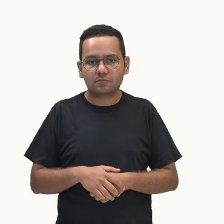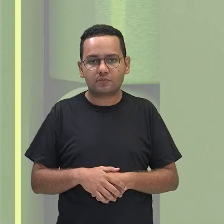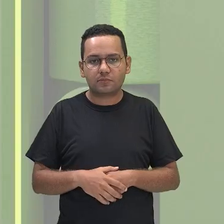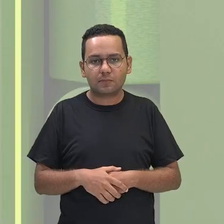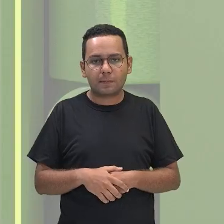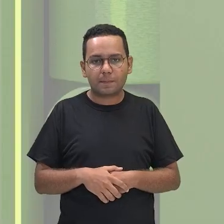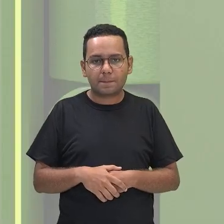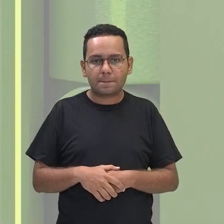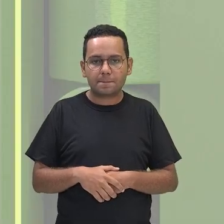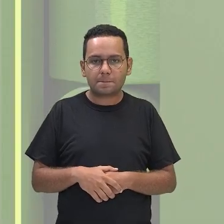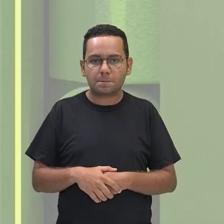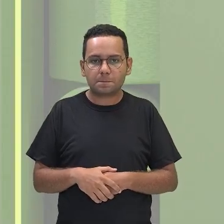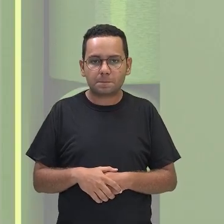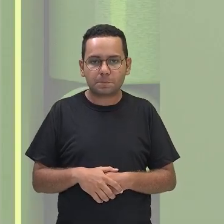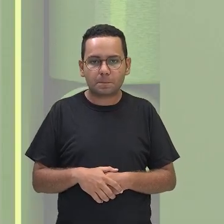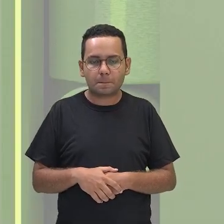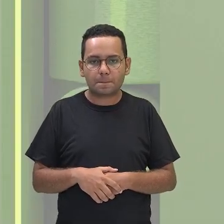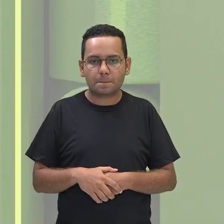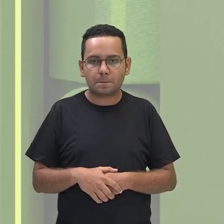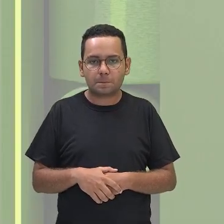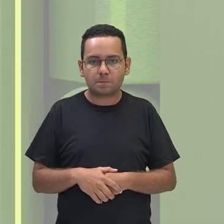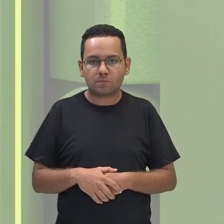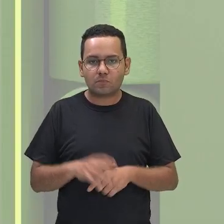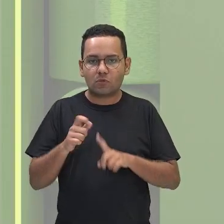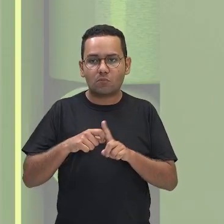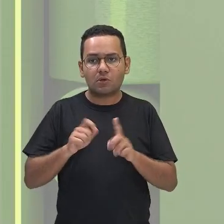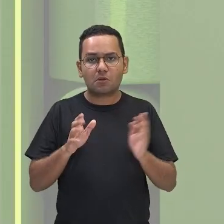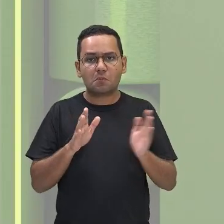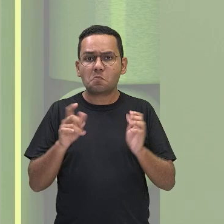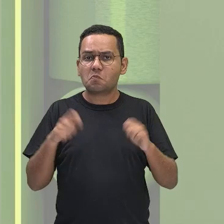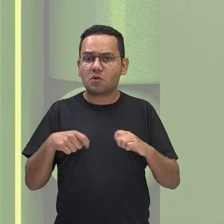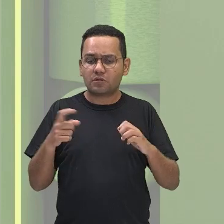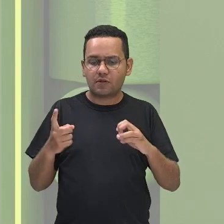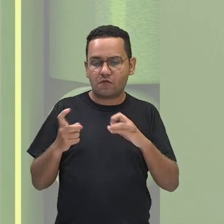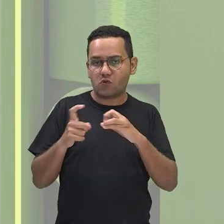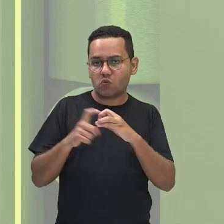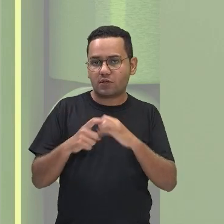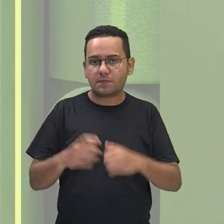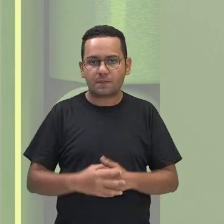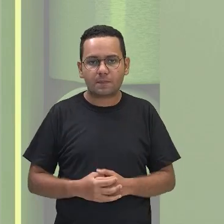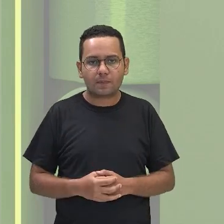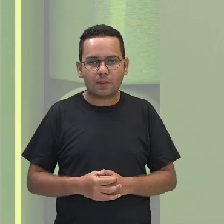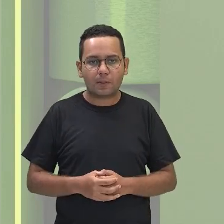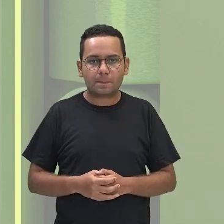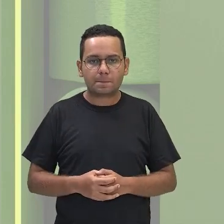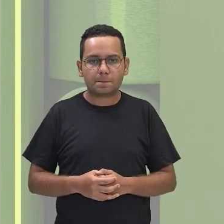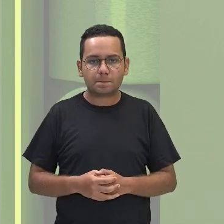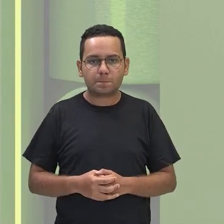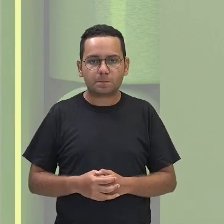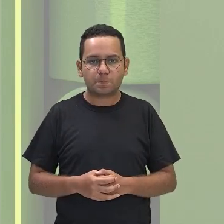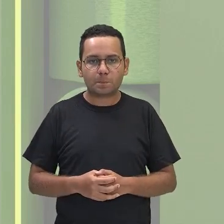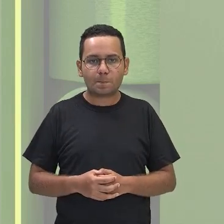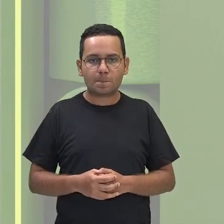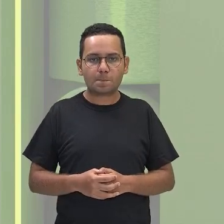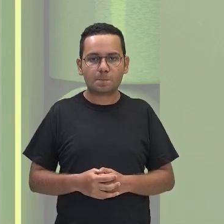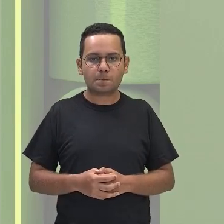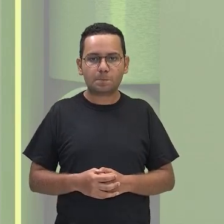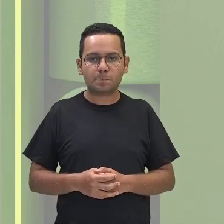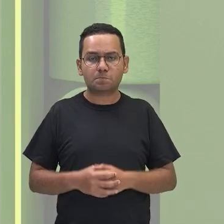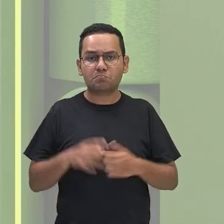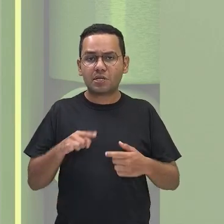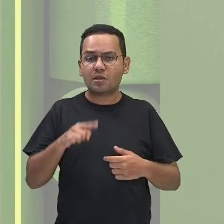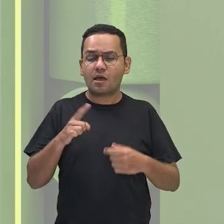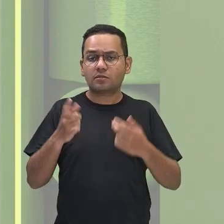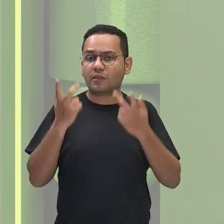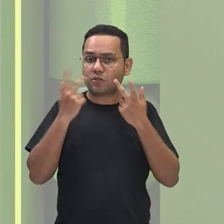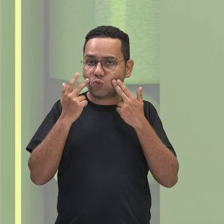que ocorra, né, a fecundação. Então, é um processo natural,